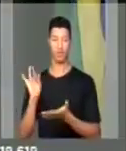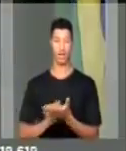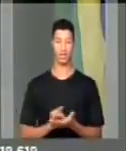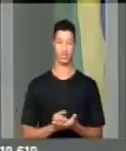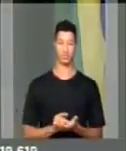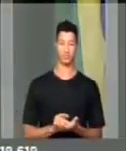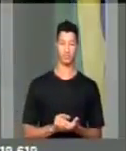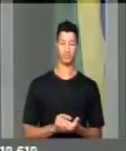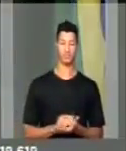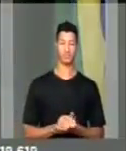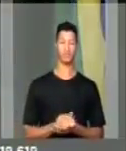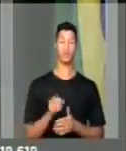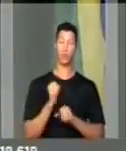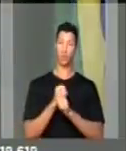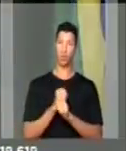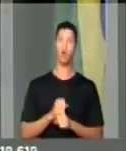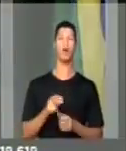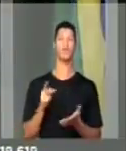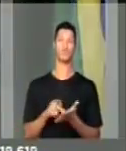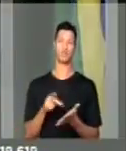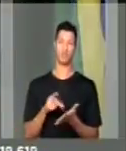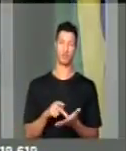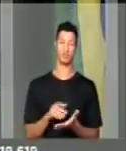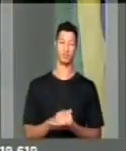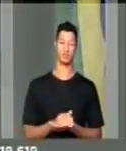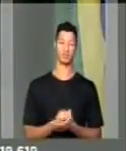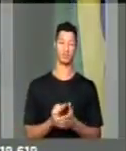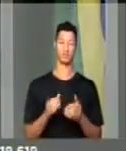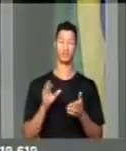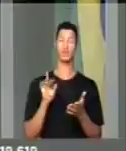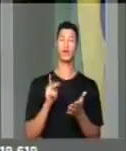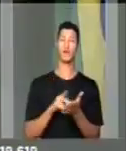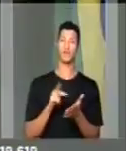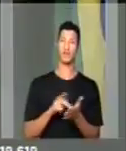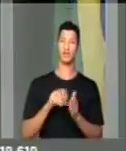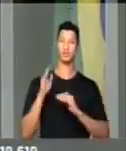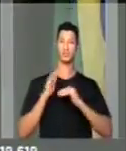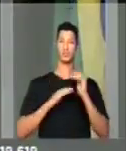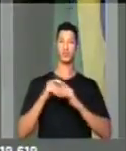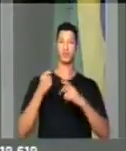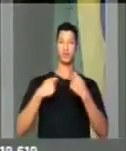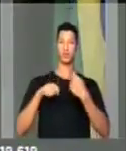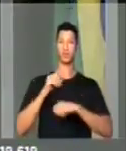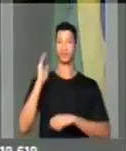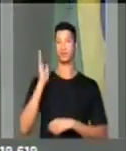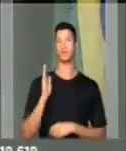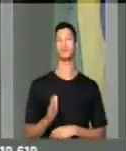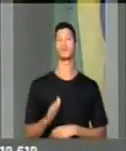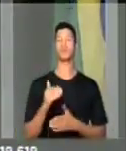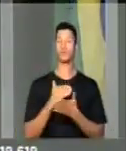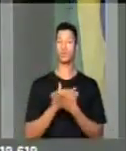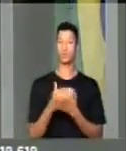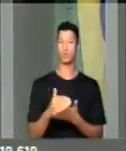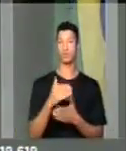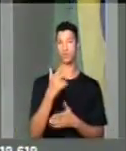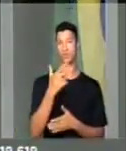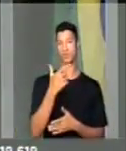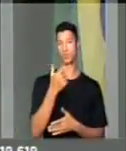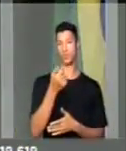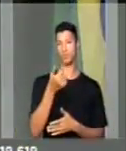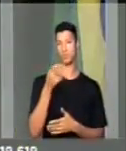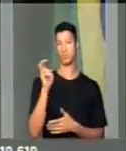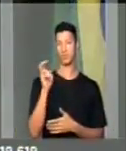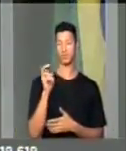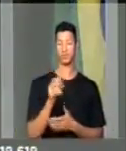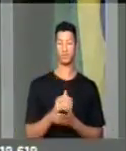realidade, foi o ano da verdade. A verdade sobre a economia nacional, ela começou em